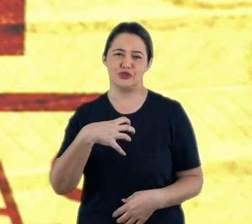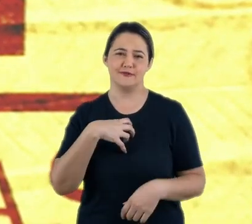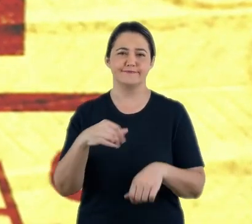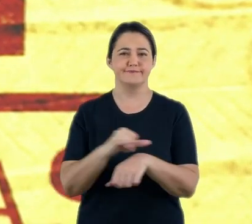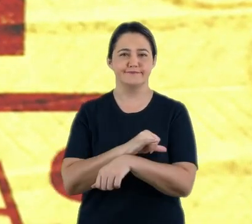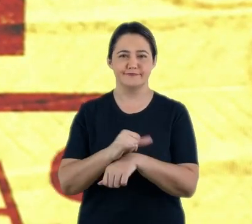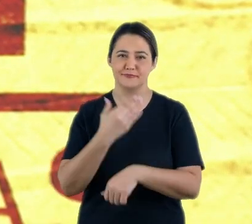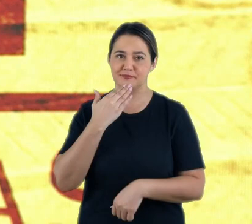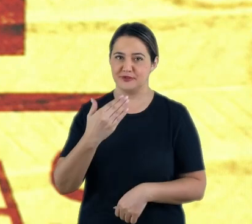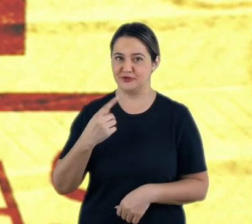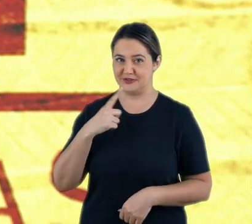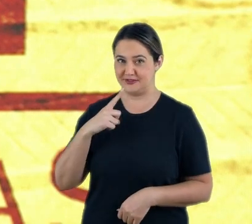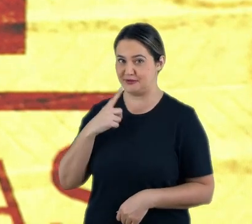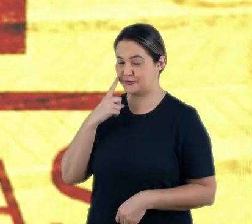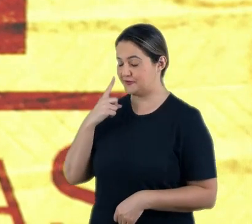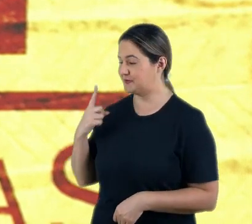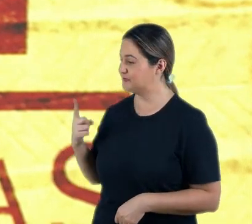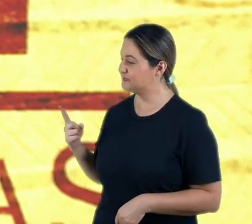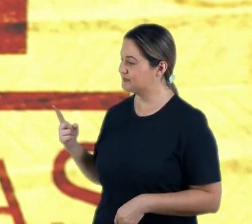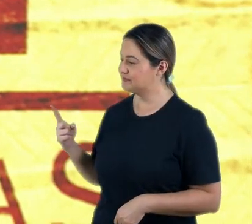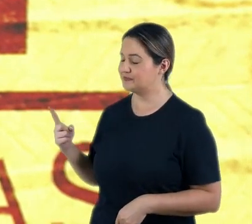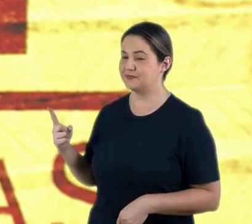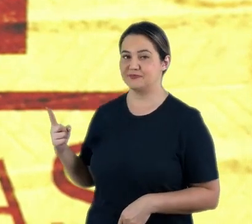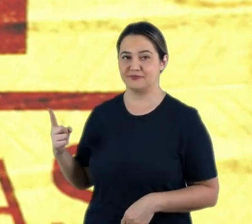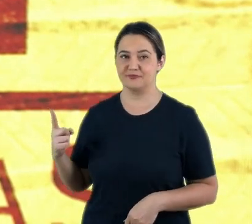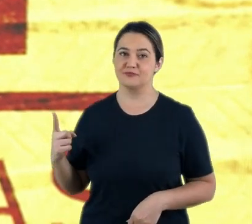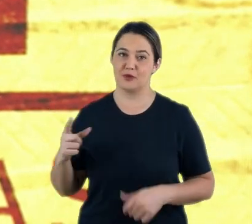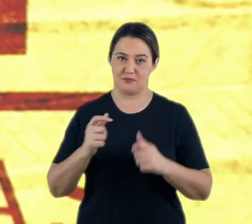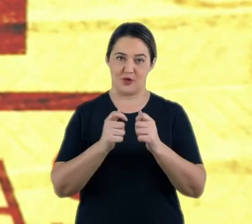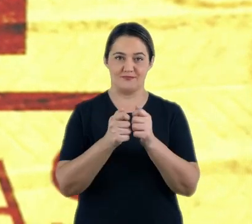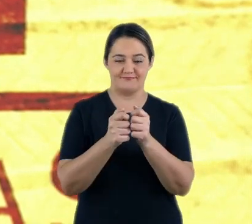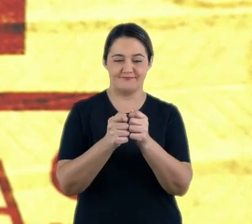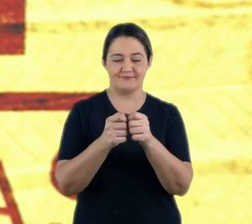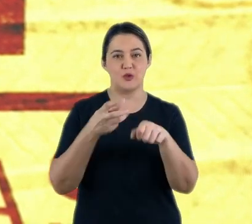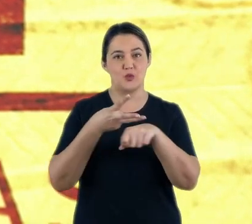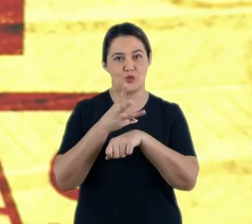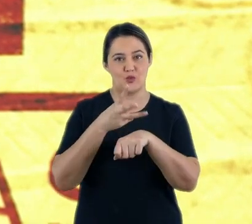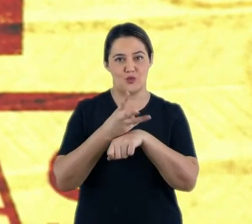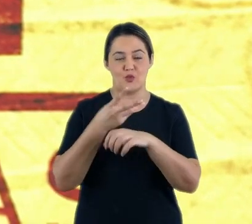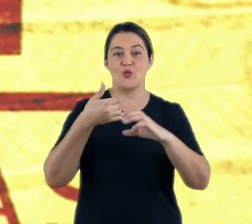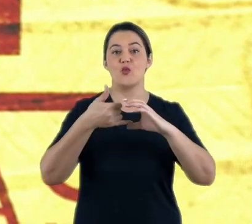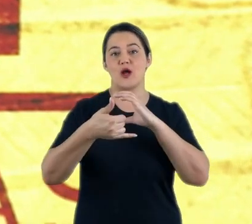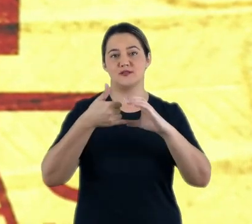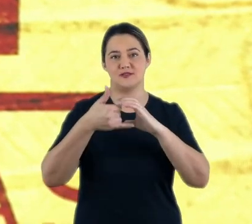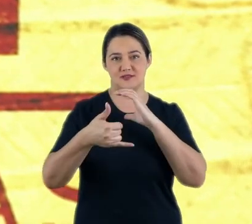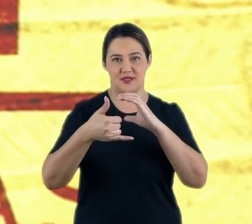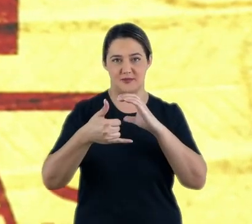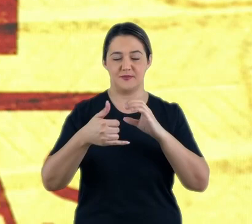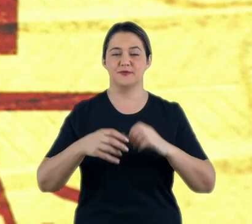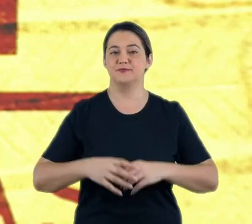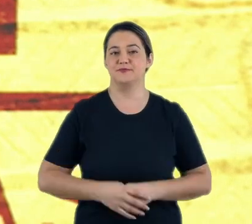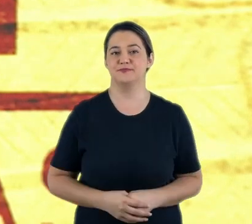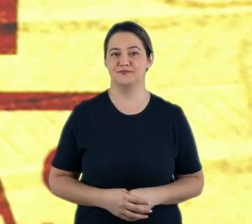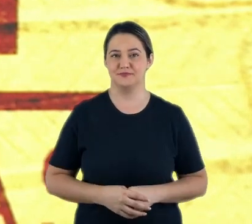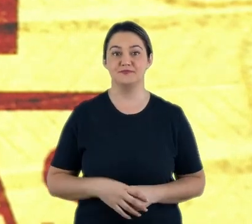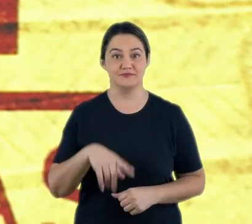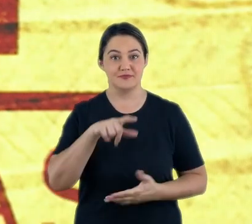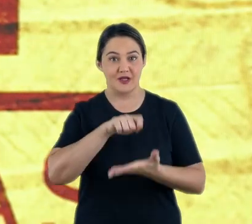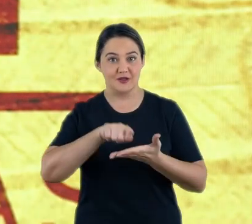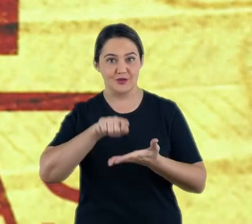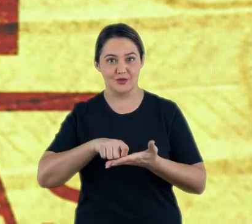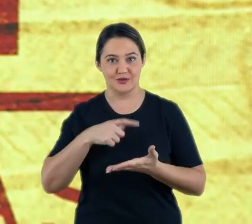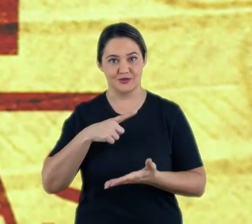27 3121, isto no horário comercial, ou pode também mandar uma mensagem pelo nosso WhatsApp, 0 Operadora